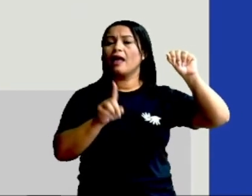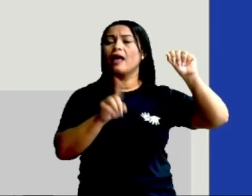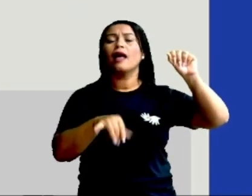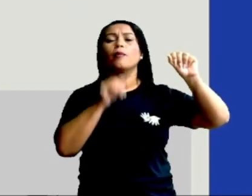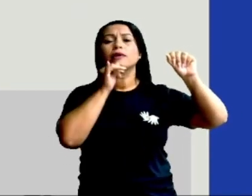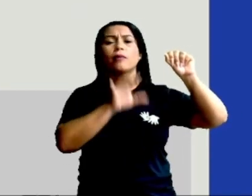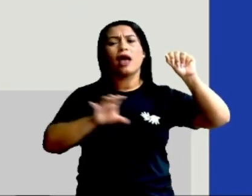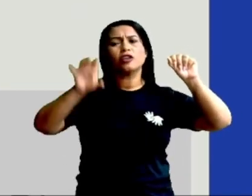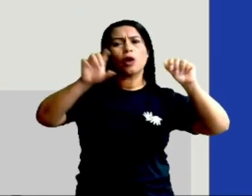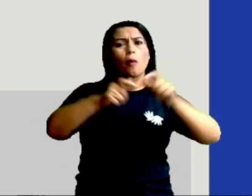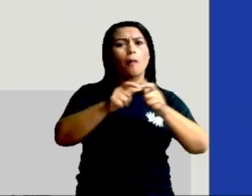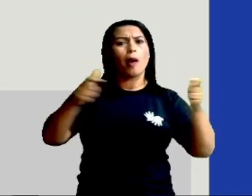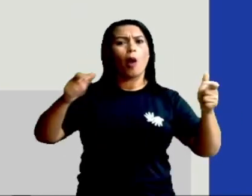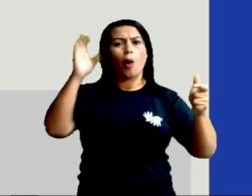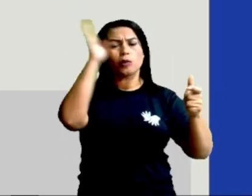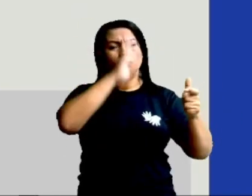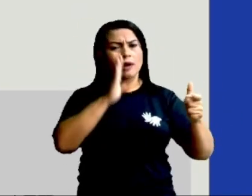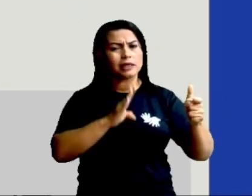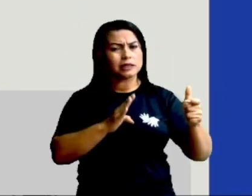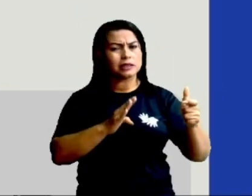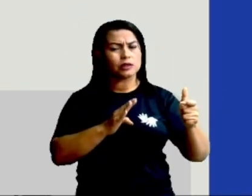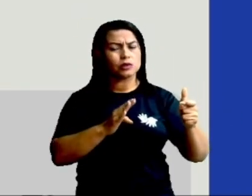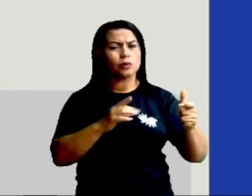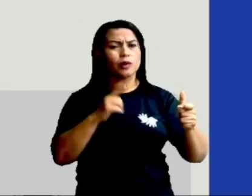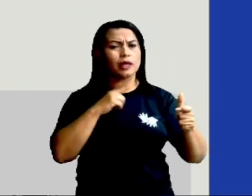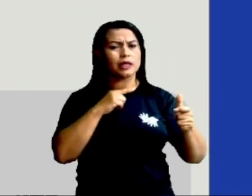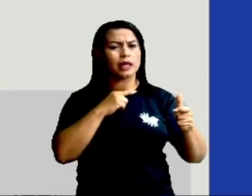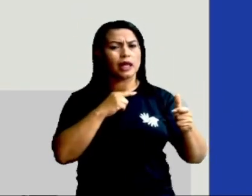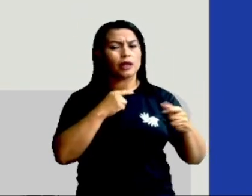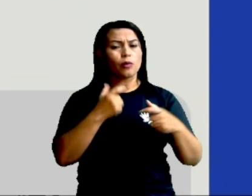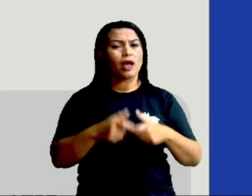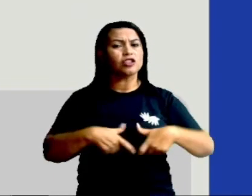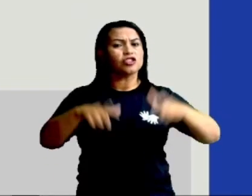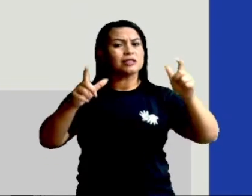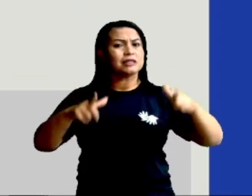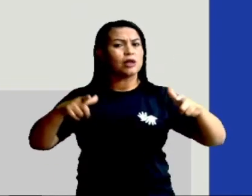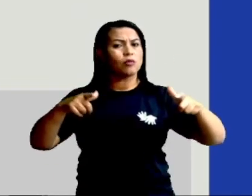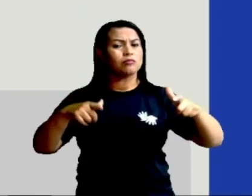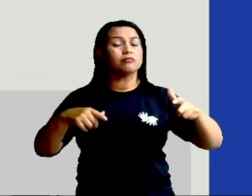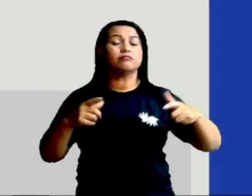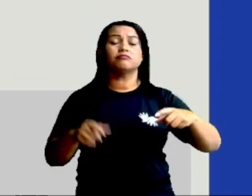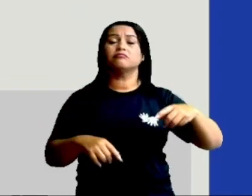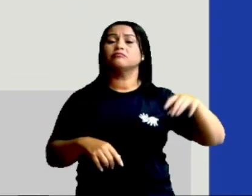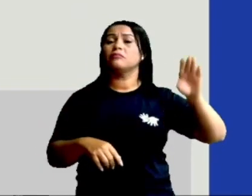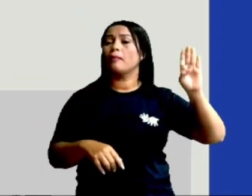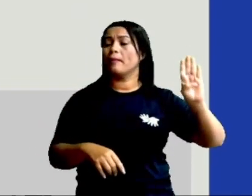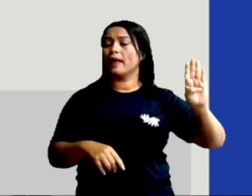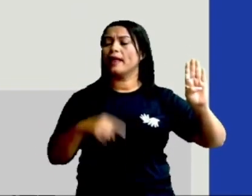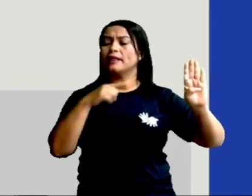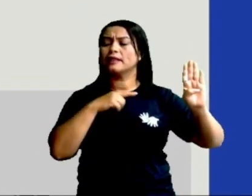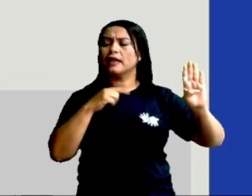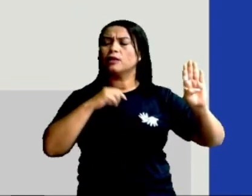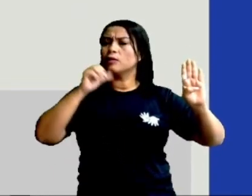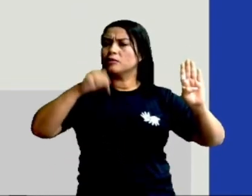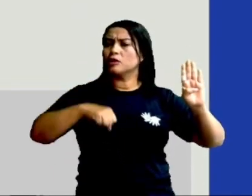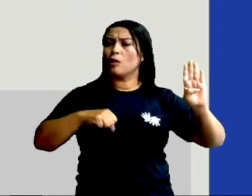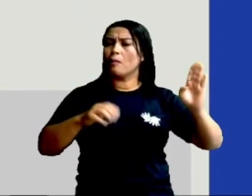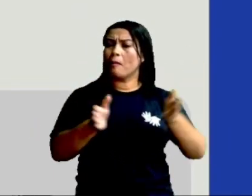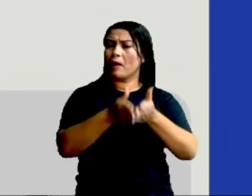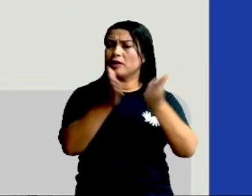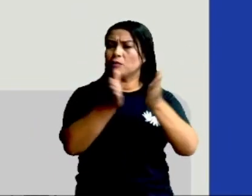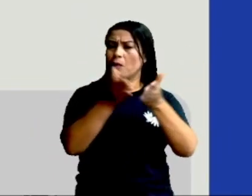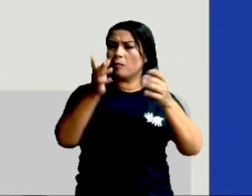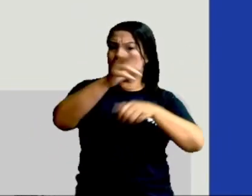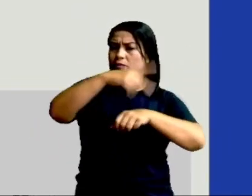maior região do Brasil em relação a extensão territorial letra B considerado a região mais pobre